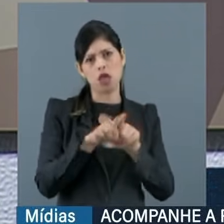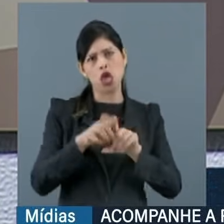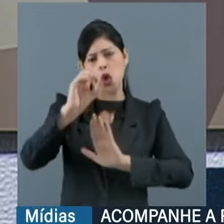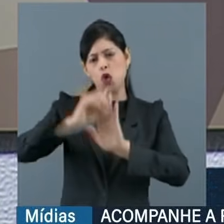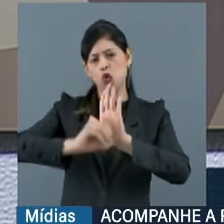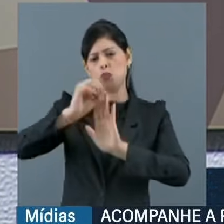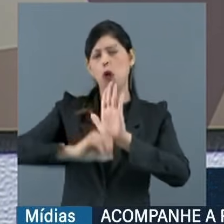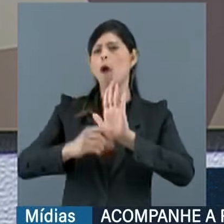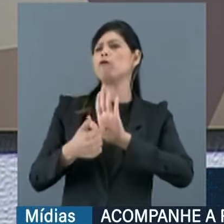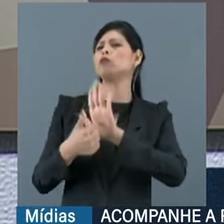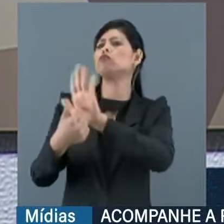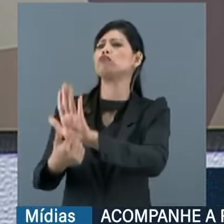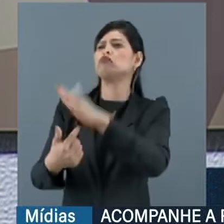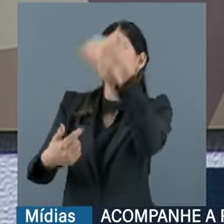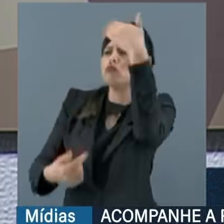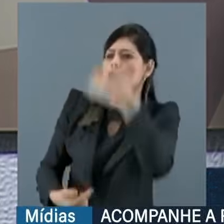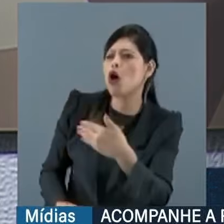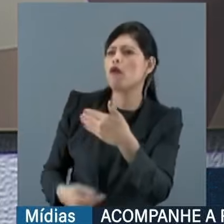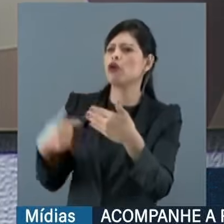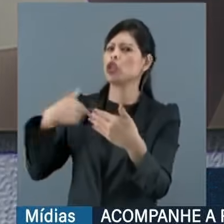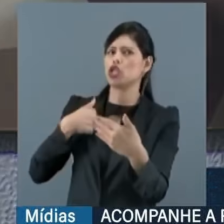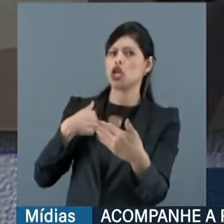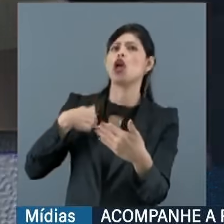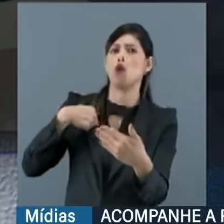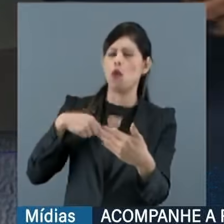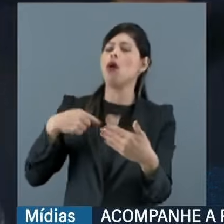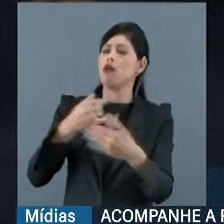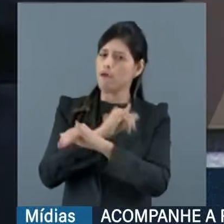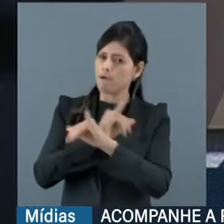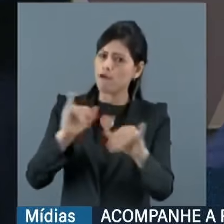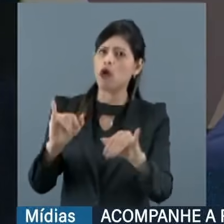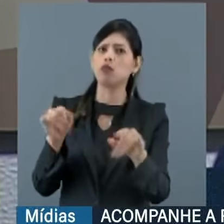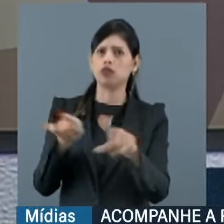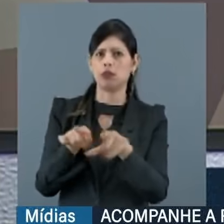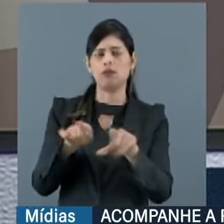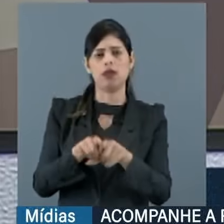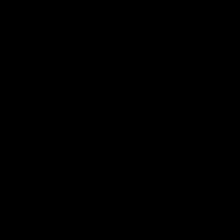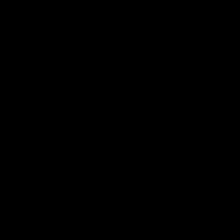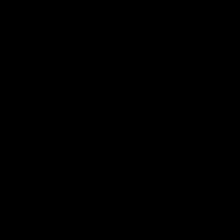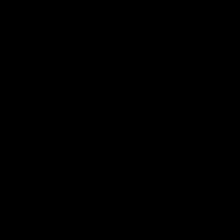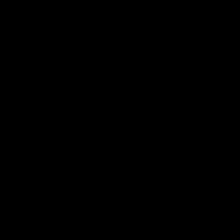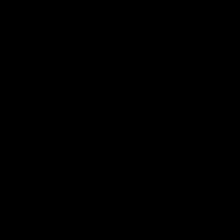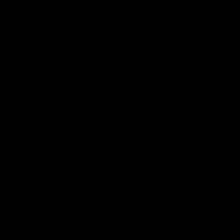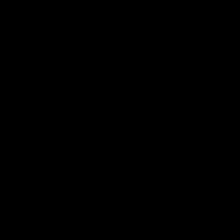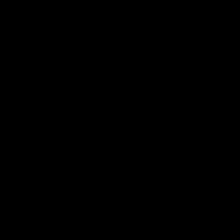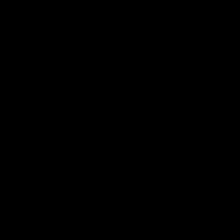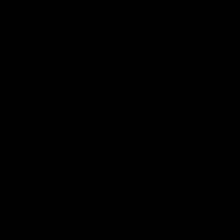documentais que lastreiam as afirmações que tenho aqui feito.